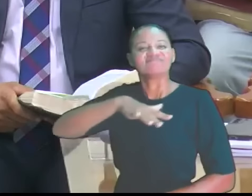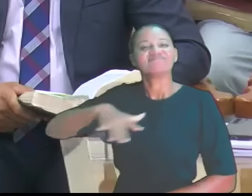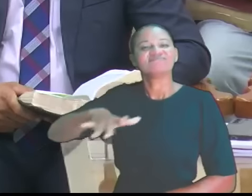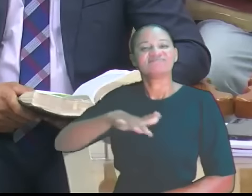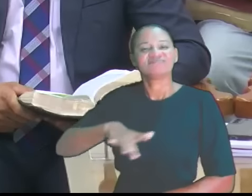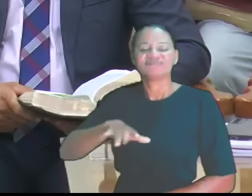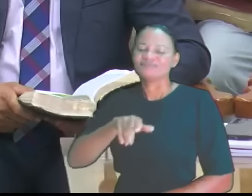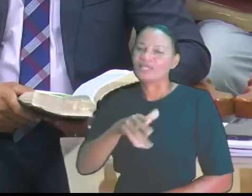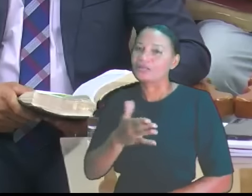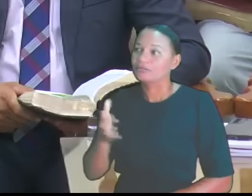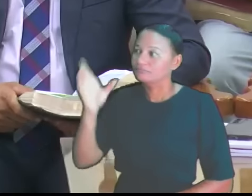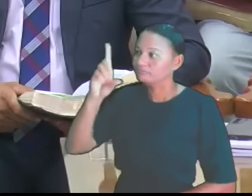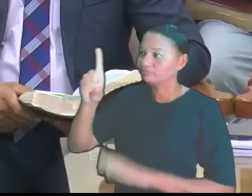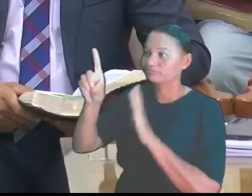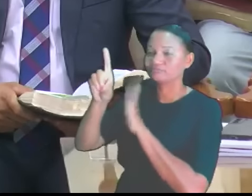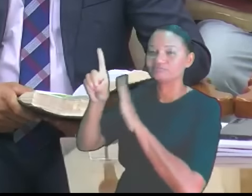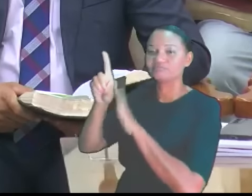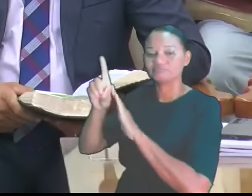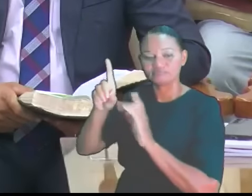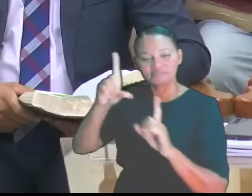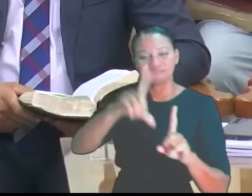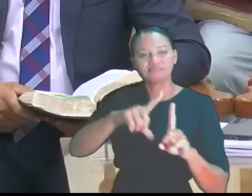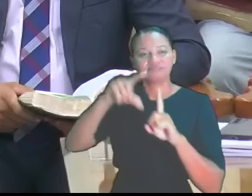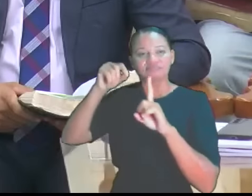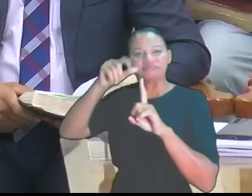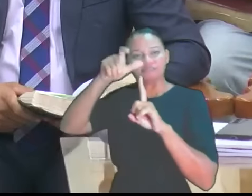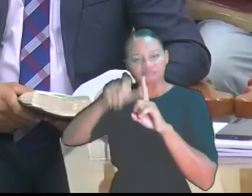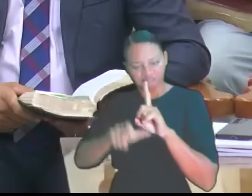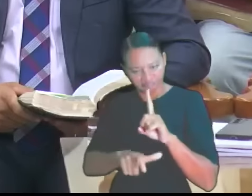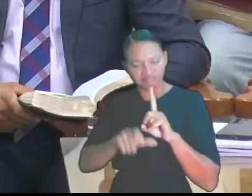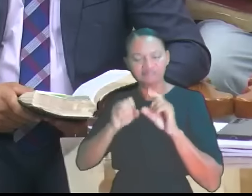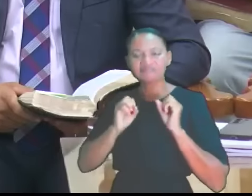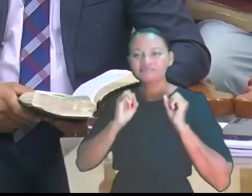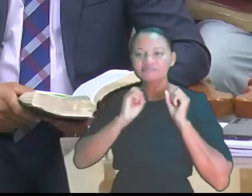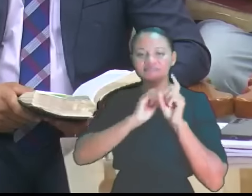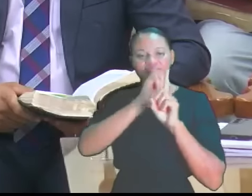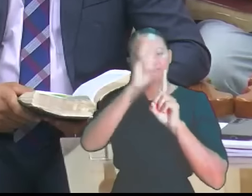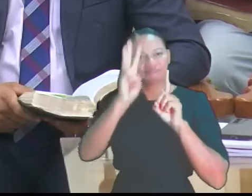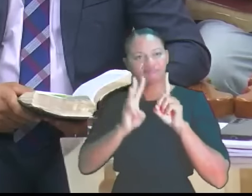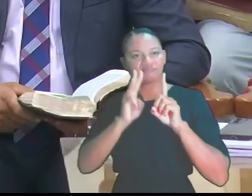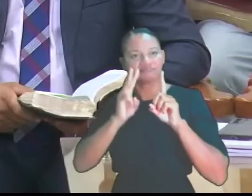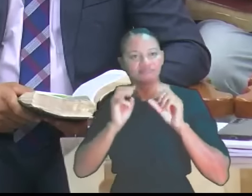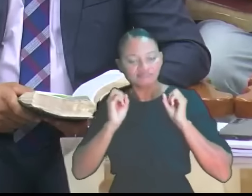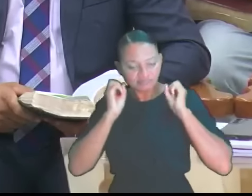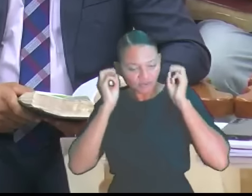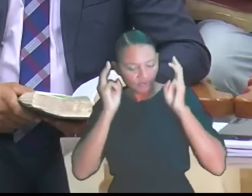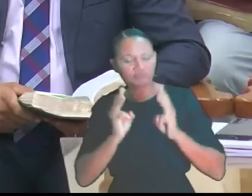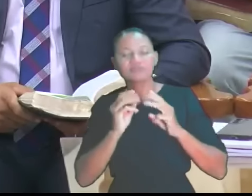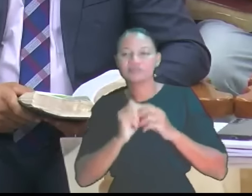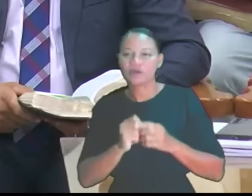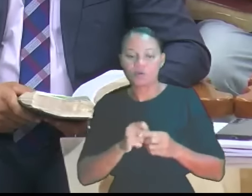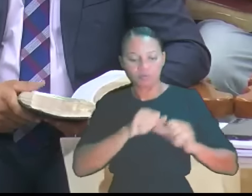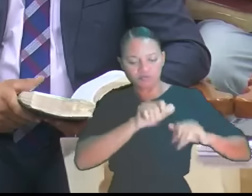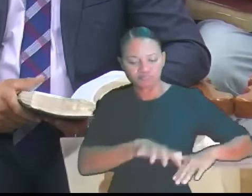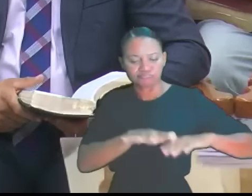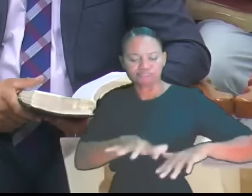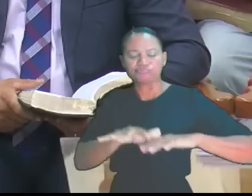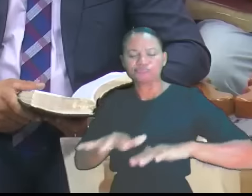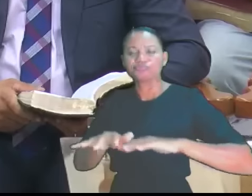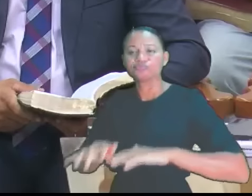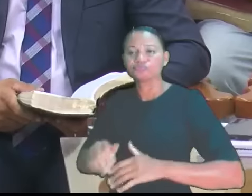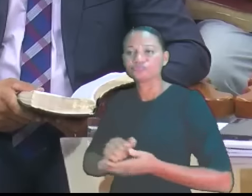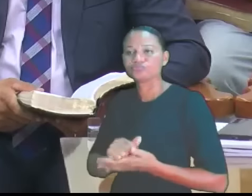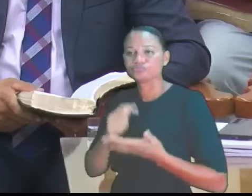Que Deus fez? Levantou Moisés, tirou o povo do Egito. E a Bíblia diz no capítulo 12 do livro